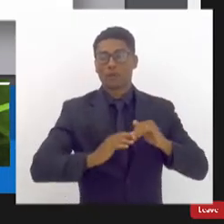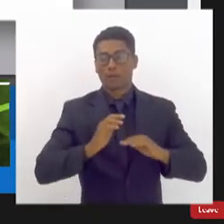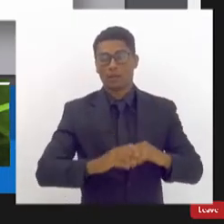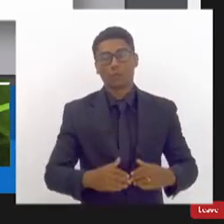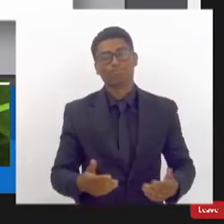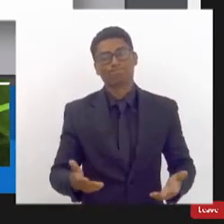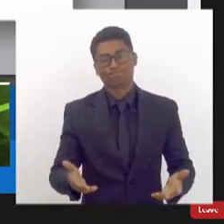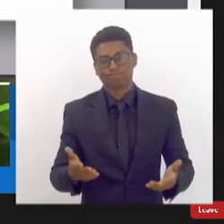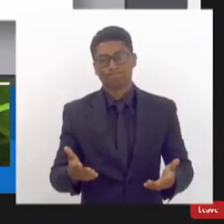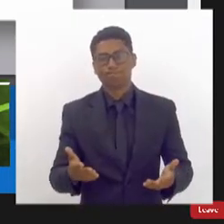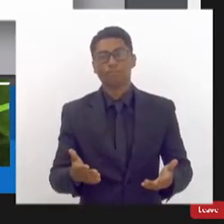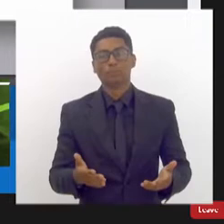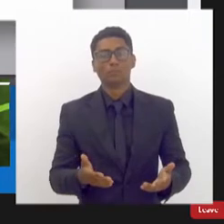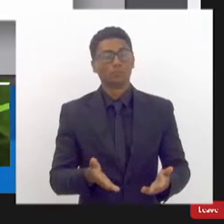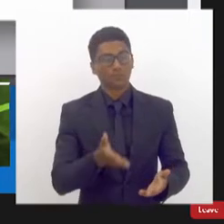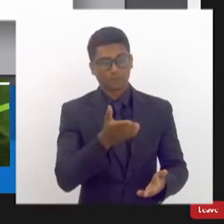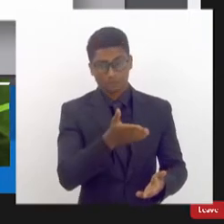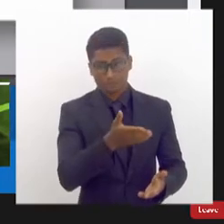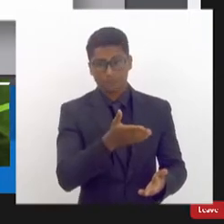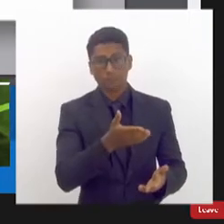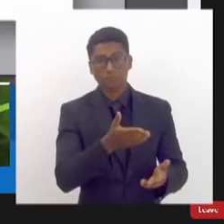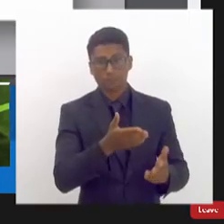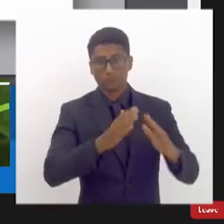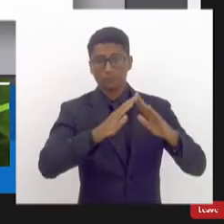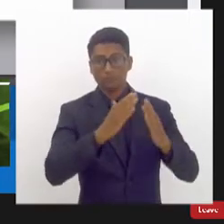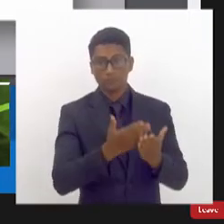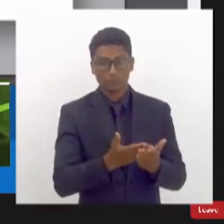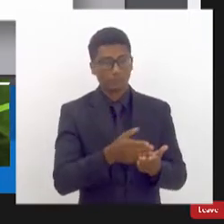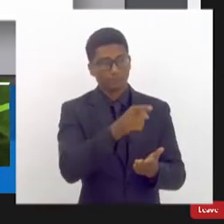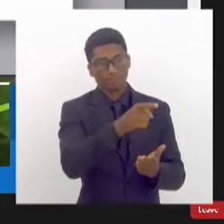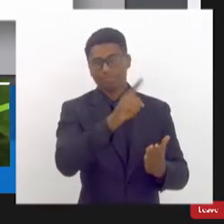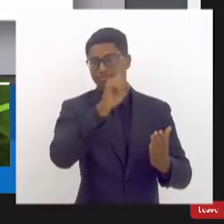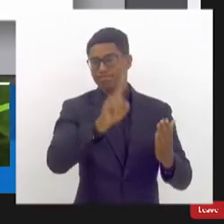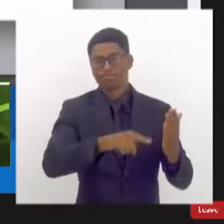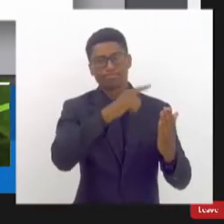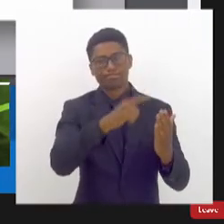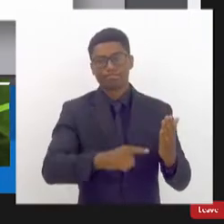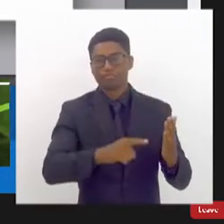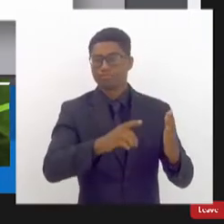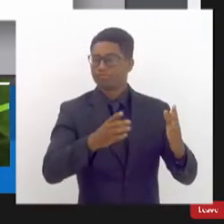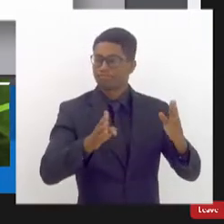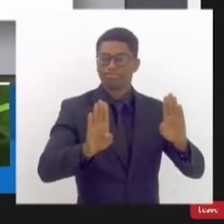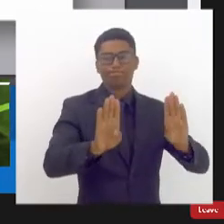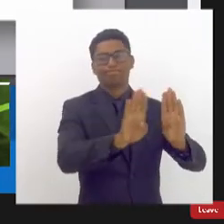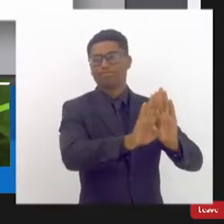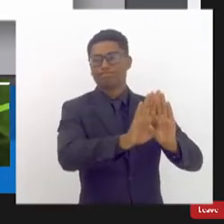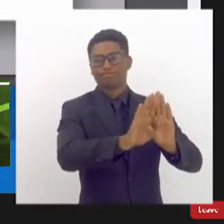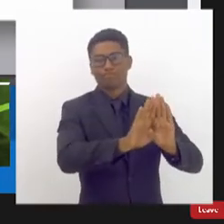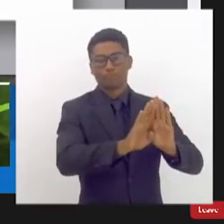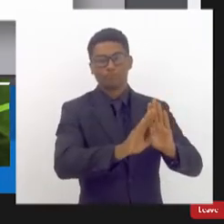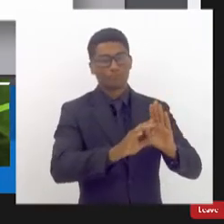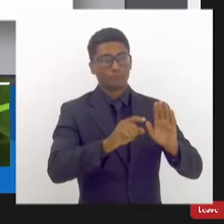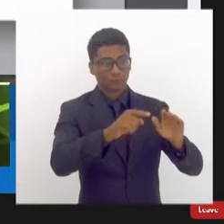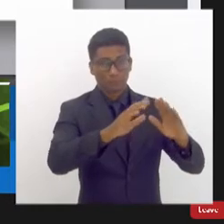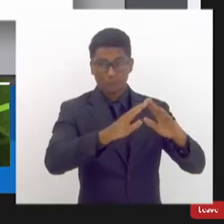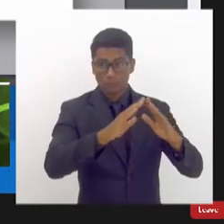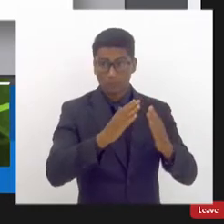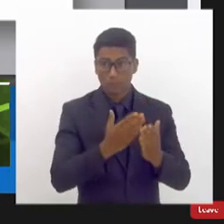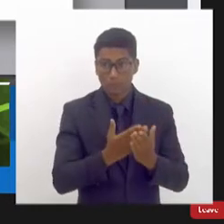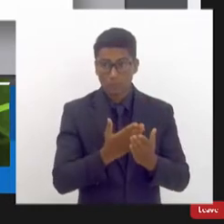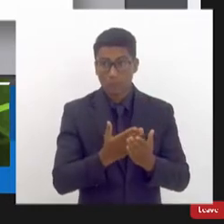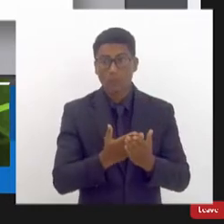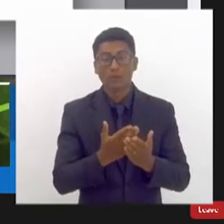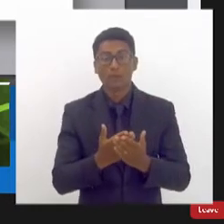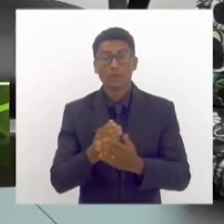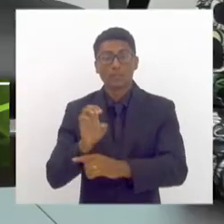muito emblemático, porque ele não só encerrou uma escola que estava em atividade em diferentes estados do